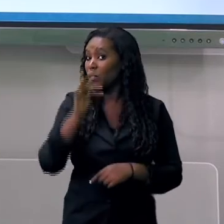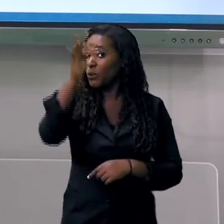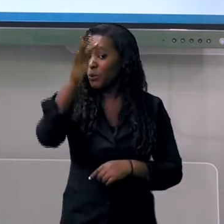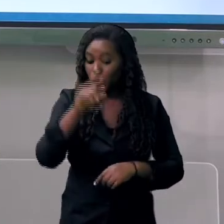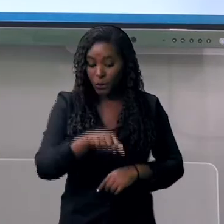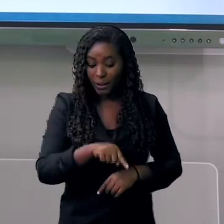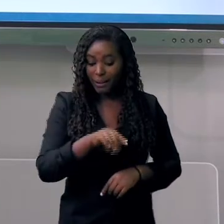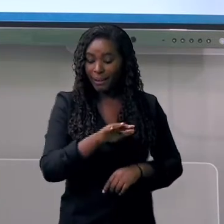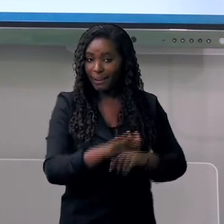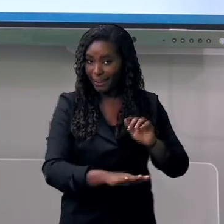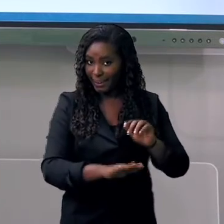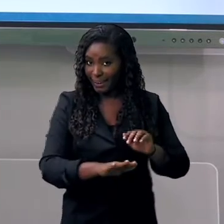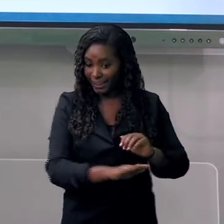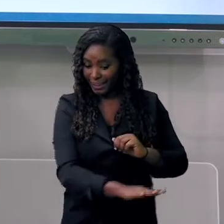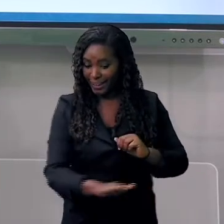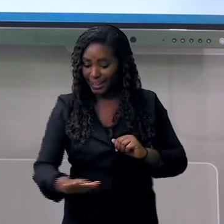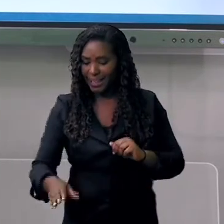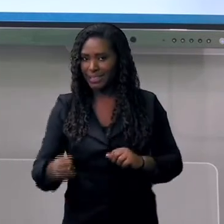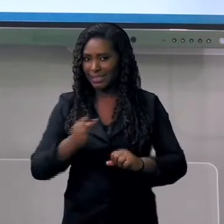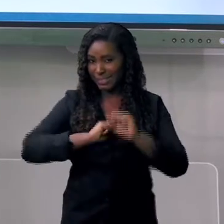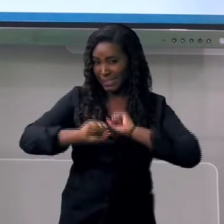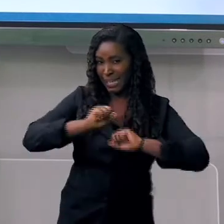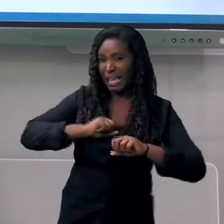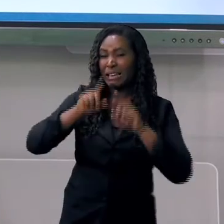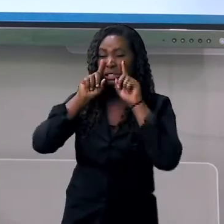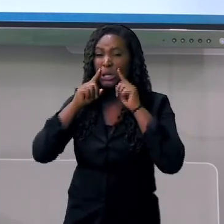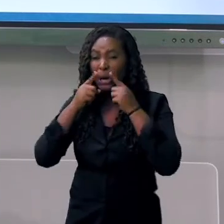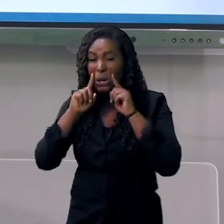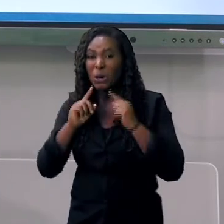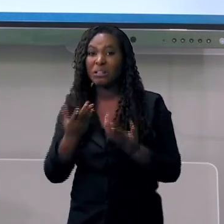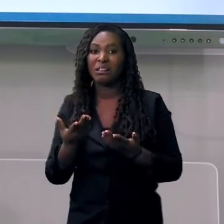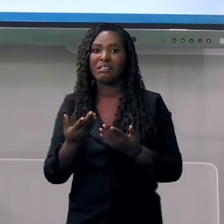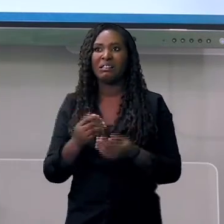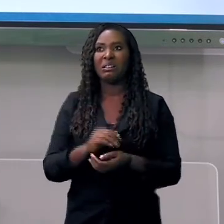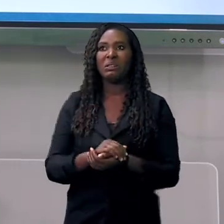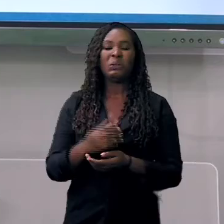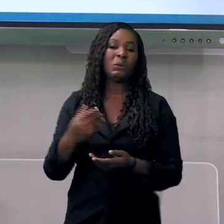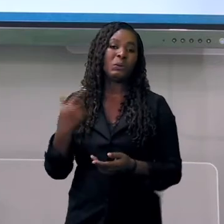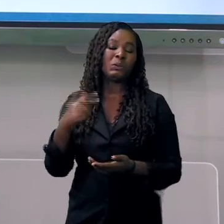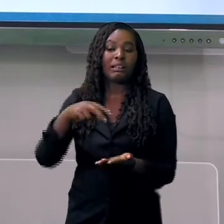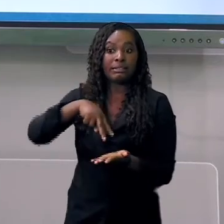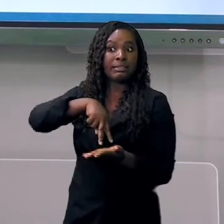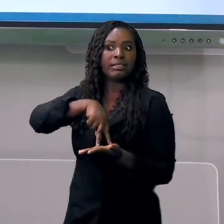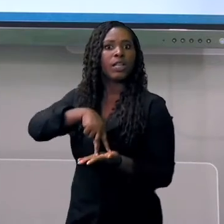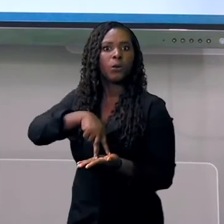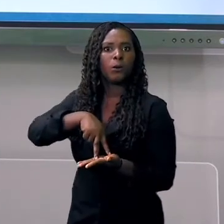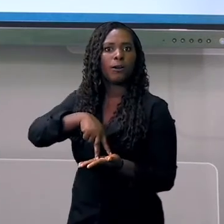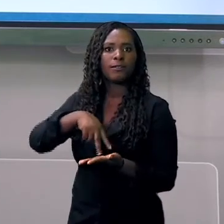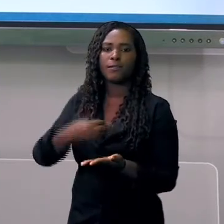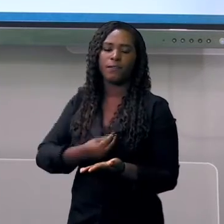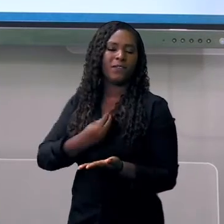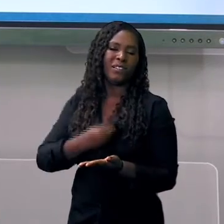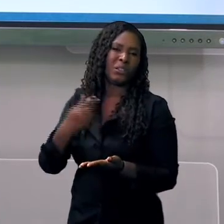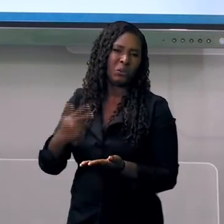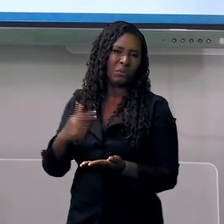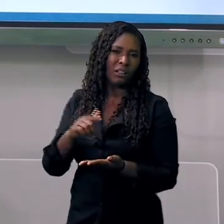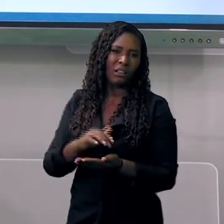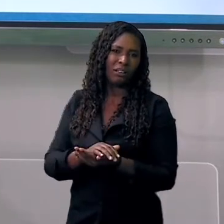Nós estamos falando de alguns dos rótulos. Tonta, lerda, desligada,